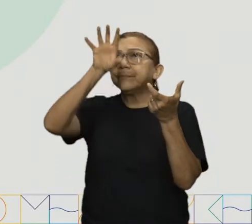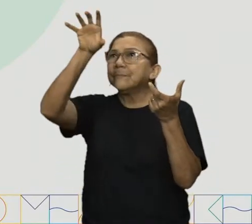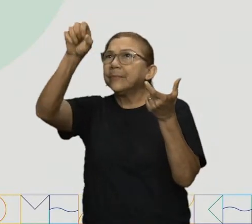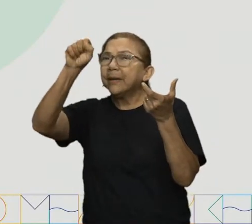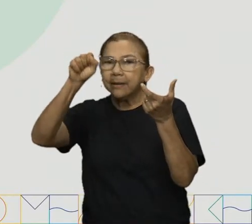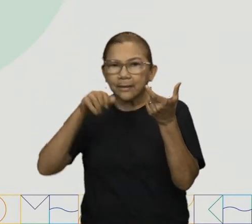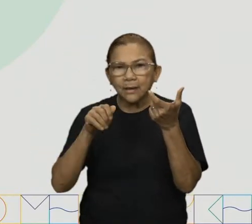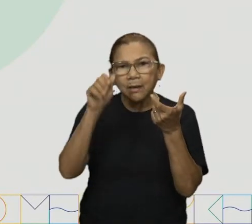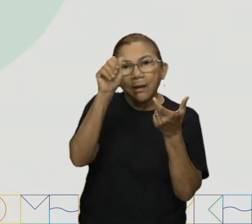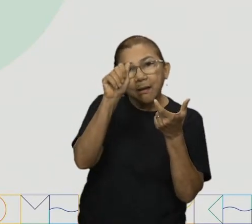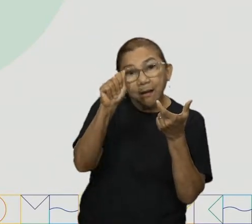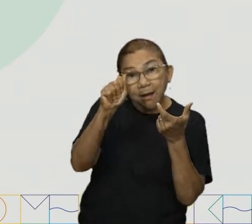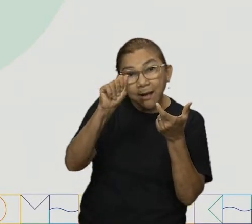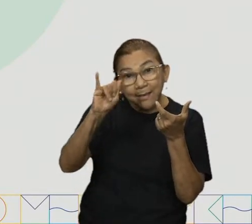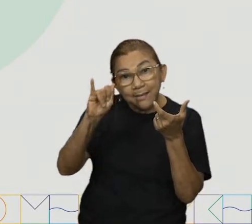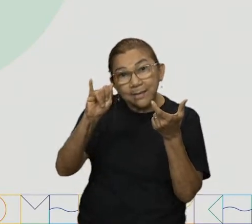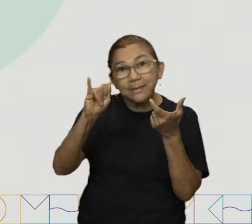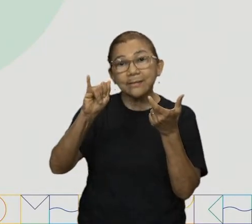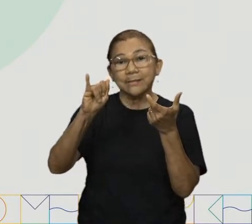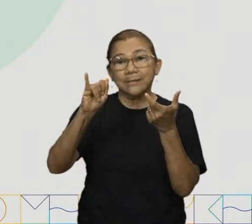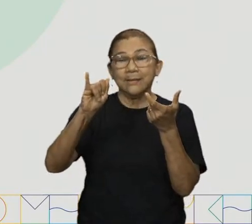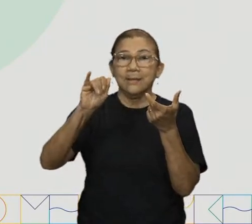gente, consultem o dicionário. Olha só,